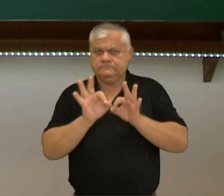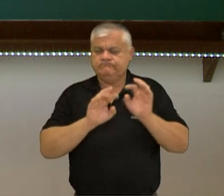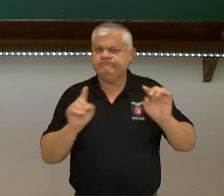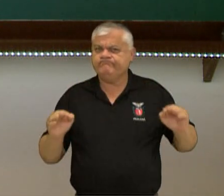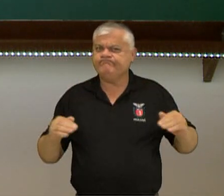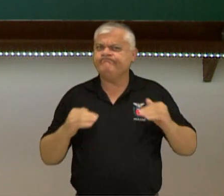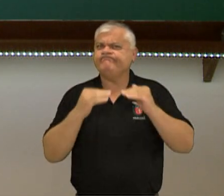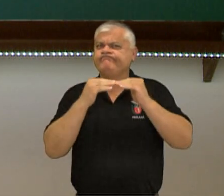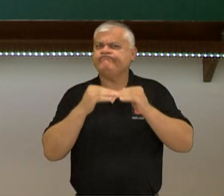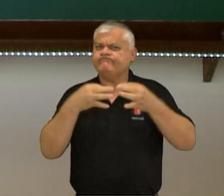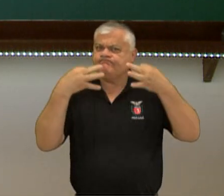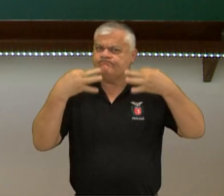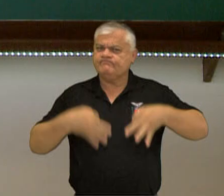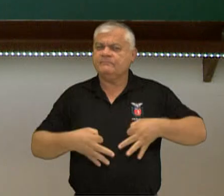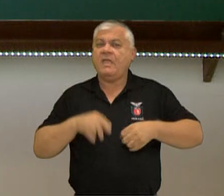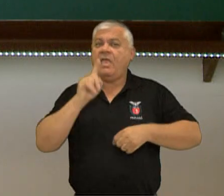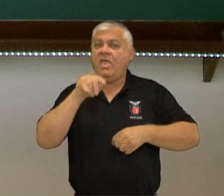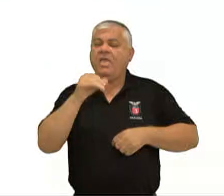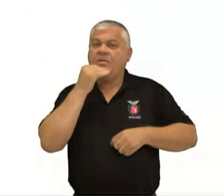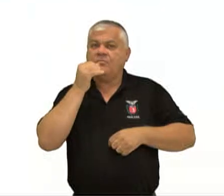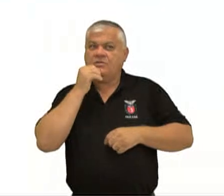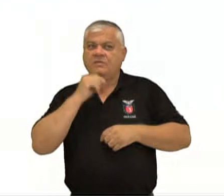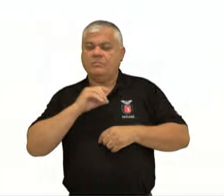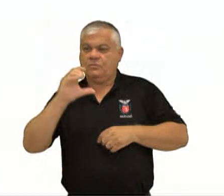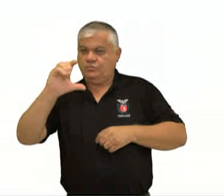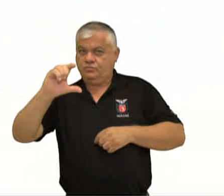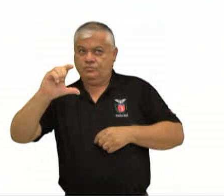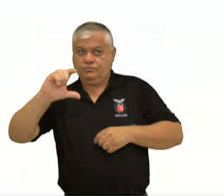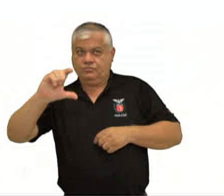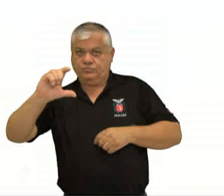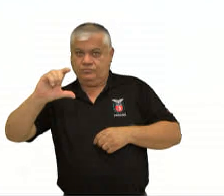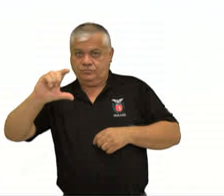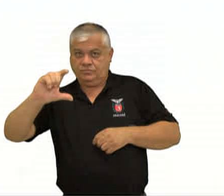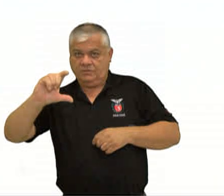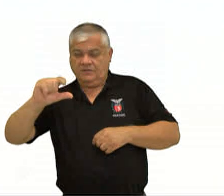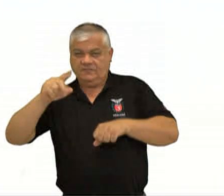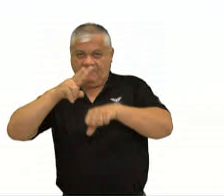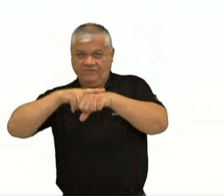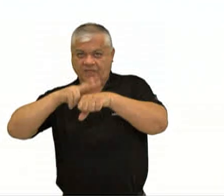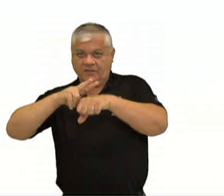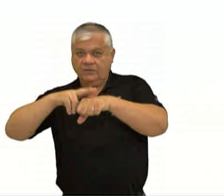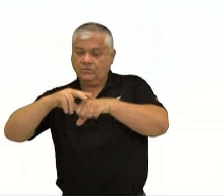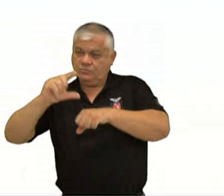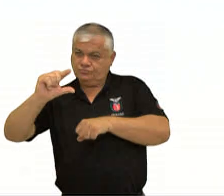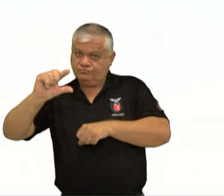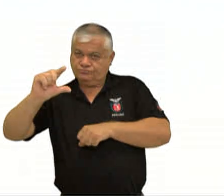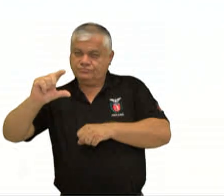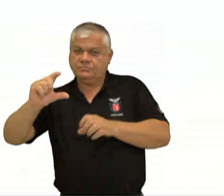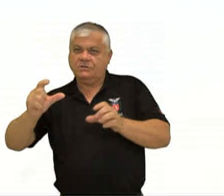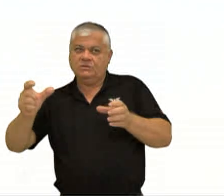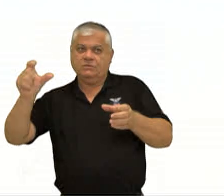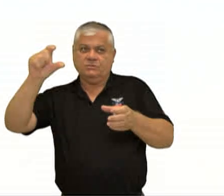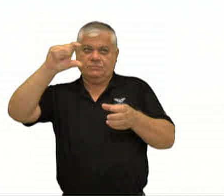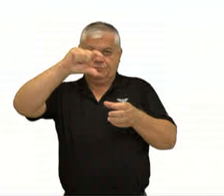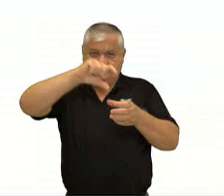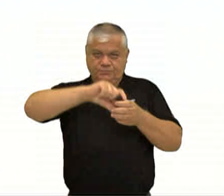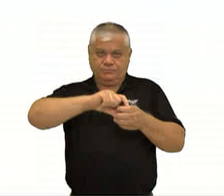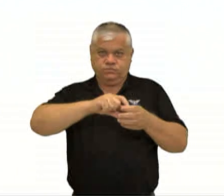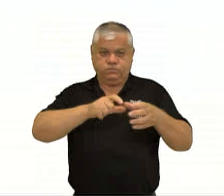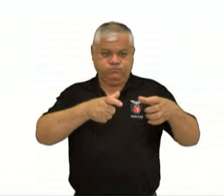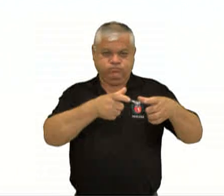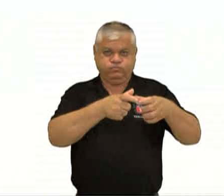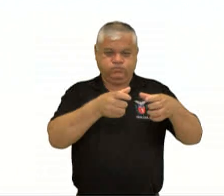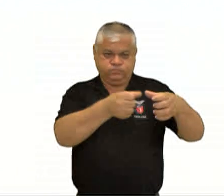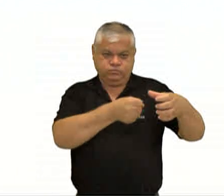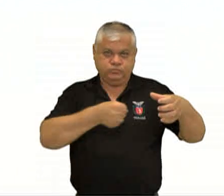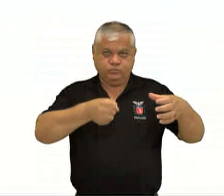é transferir o conteúdo do balão volumétrico, que é esse instrumento de laboratório aqui, para um becker, que é este